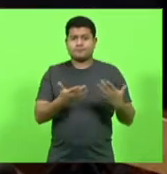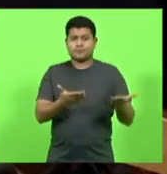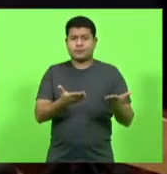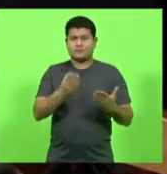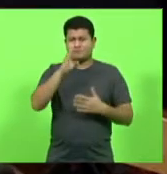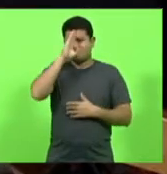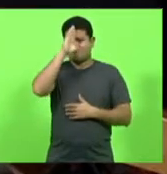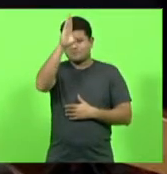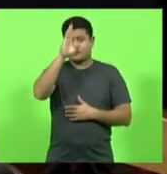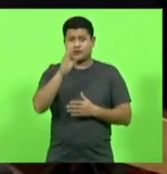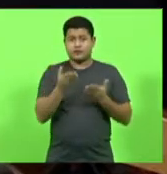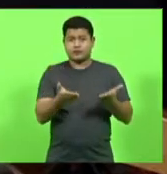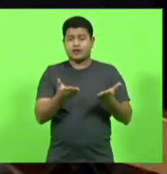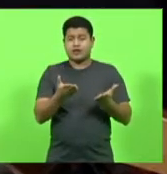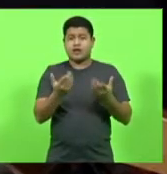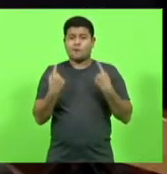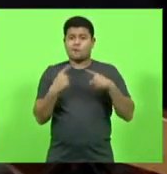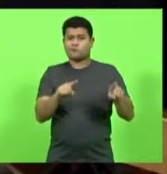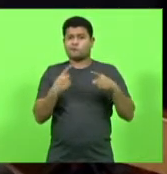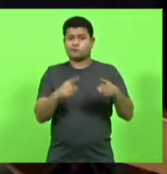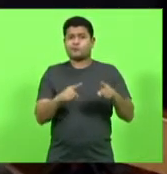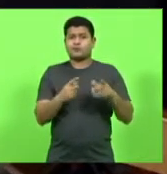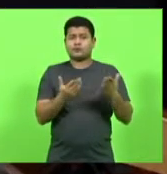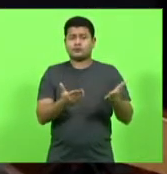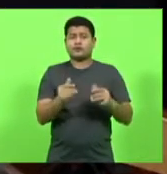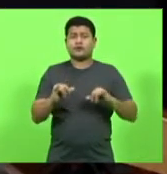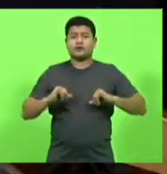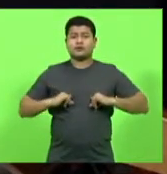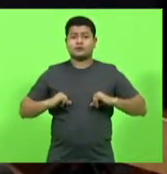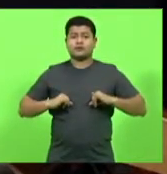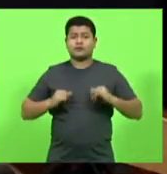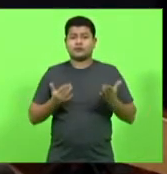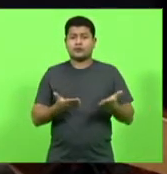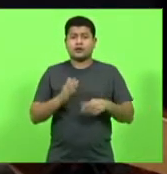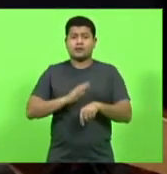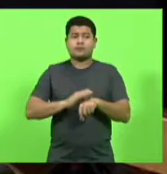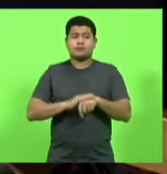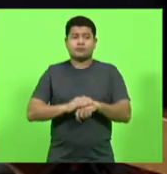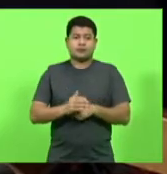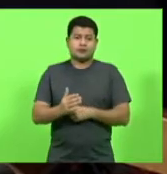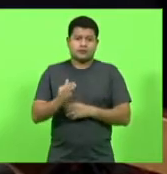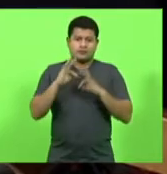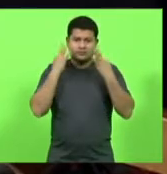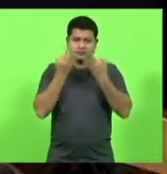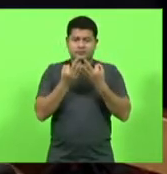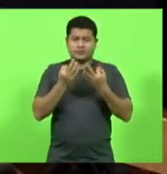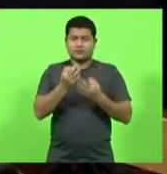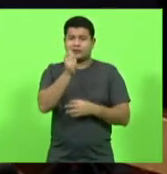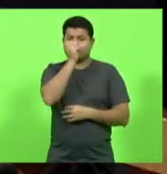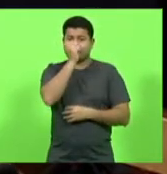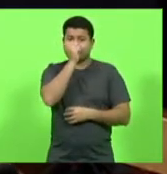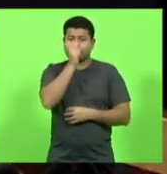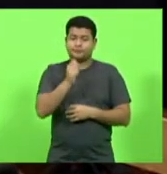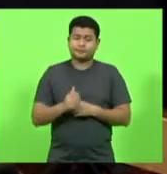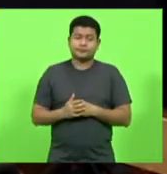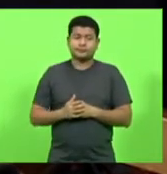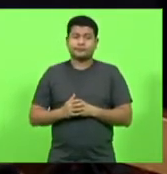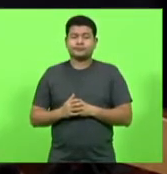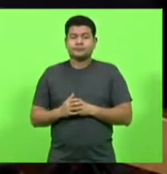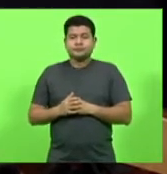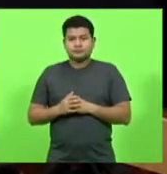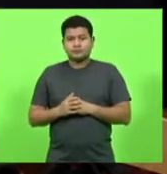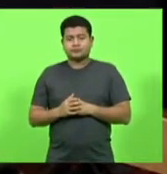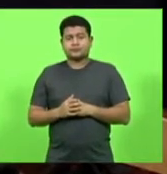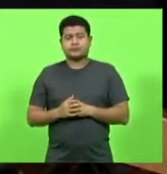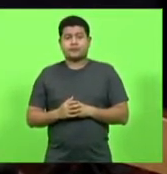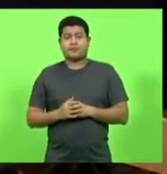ataque pessoal sofrido aí pela família do deputado João Amin. Passado este momento,